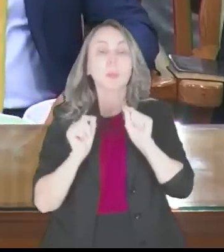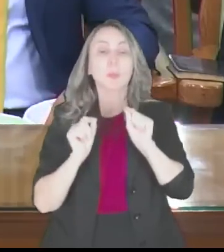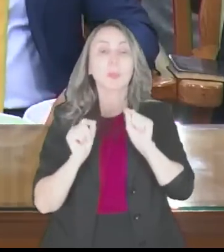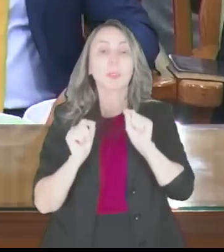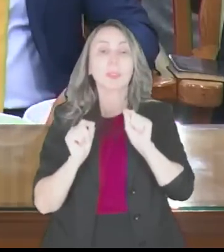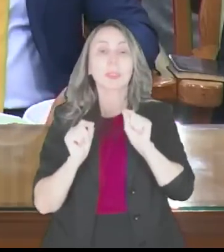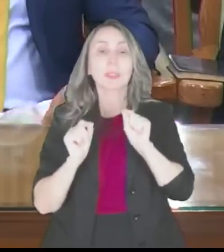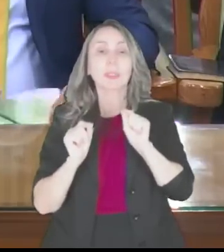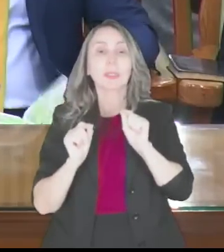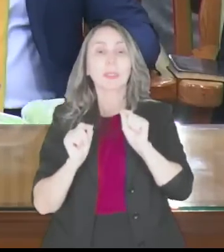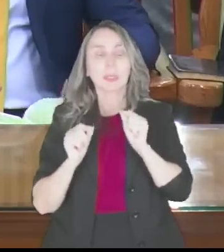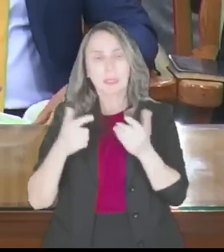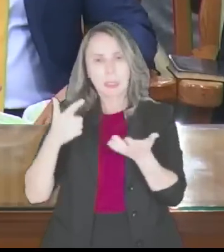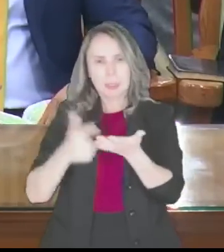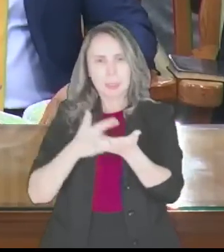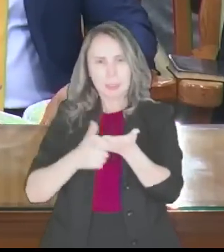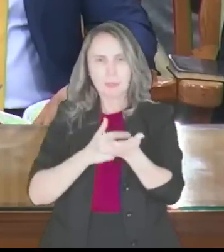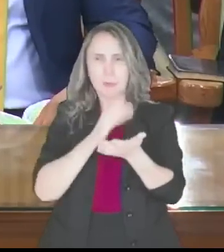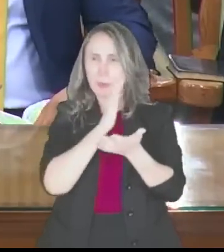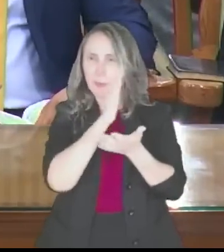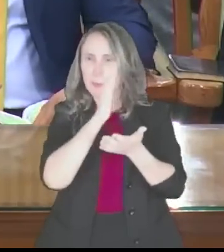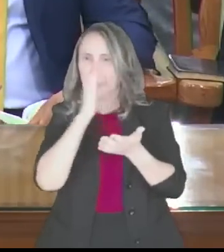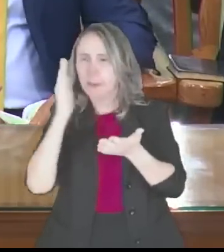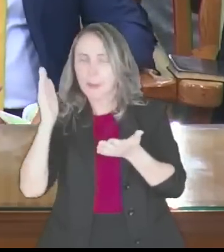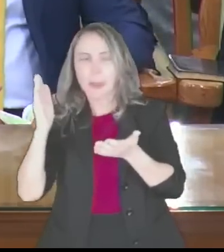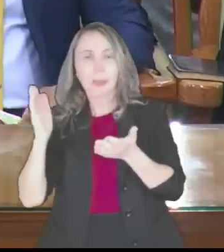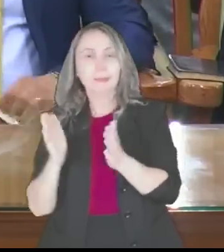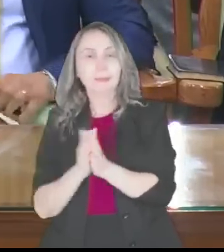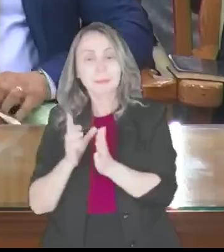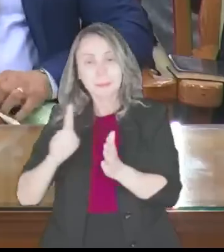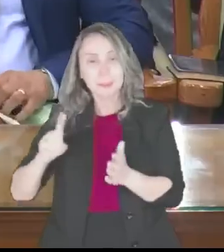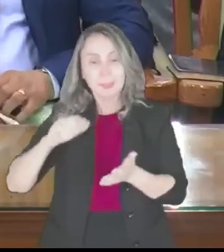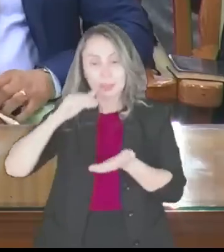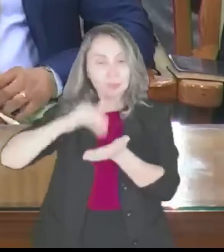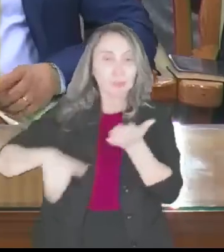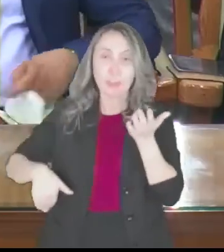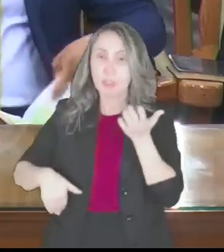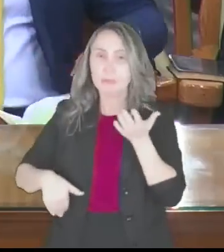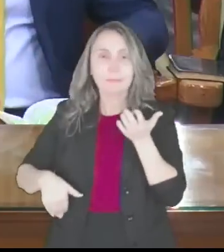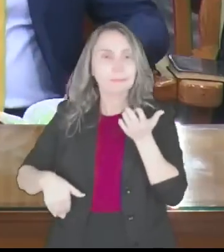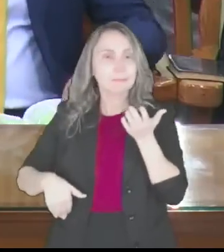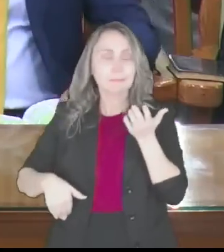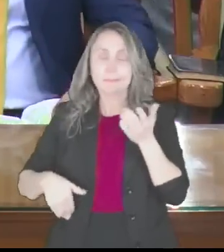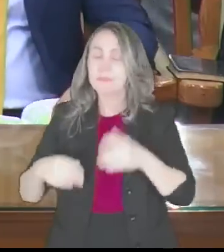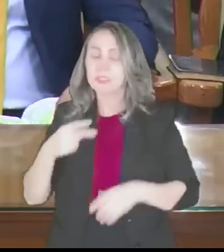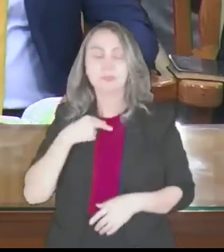as bibliotecas públicas. Vocês souberam disso? Tirar de todas as bibliotecas públicas.